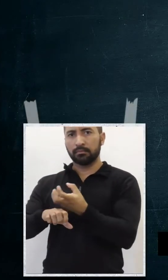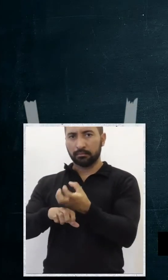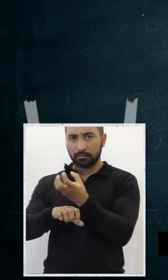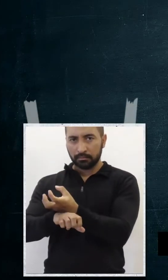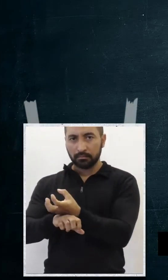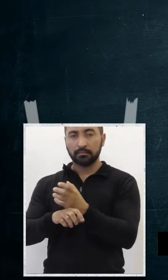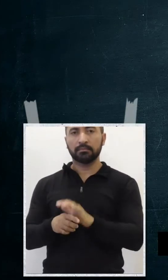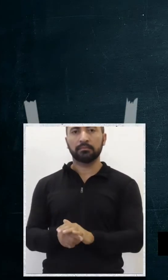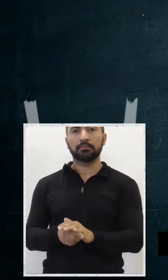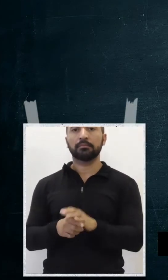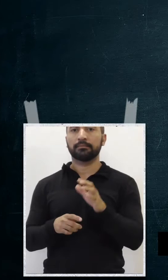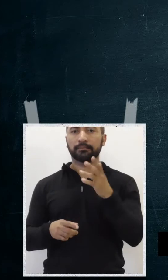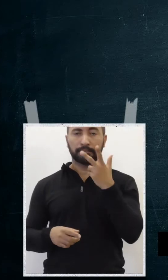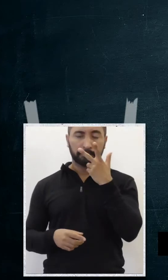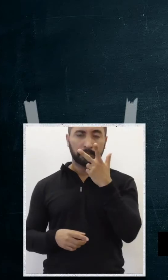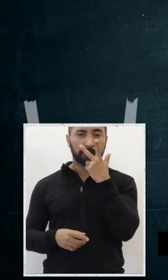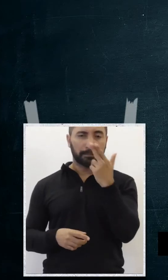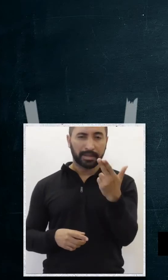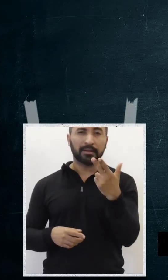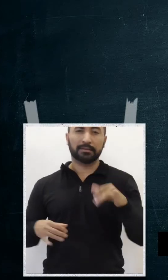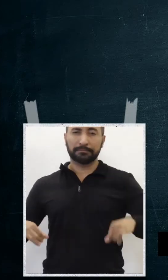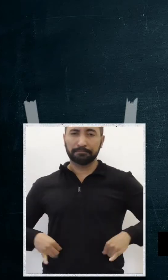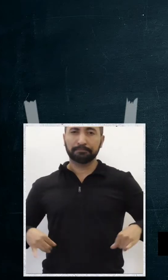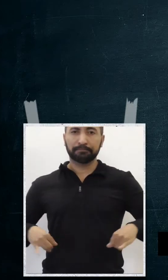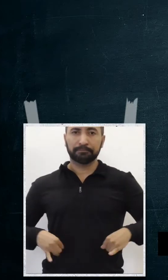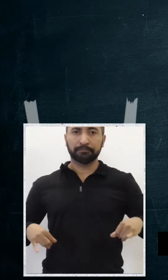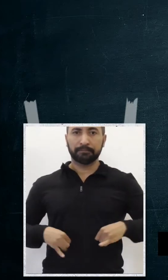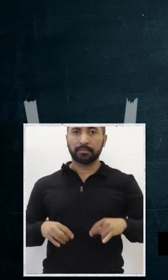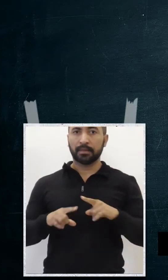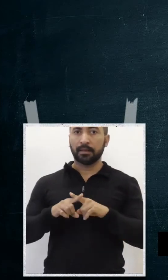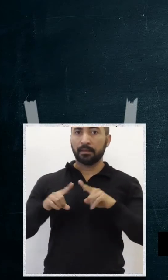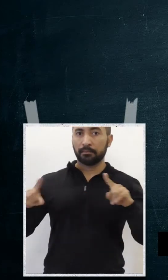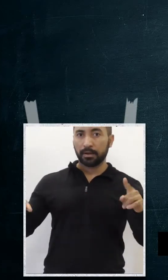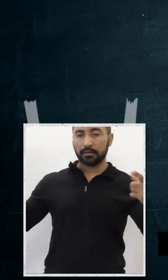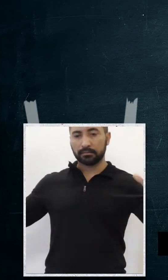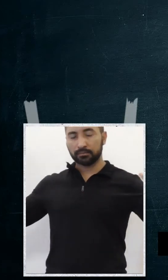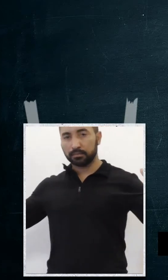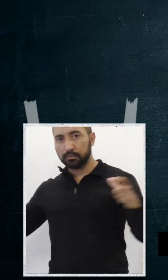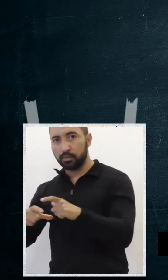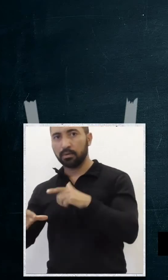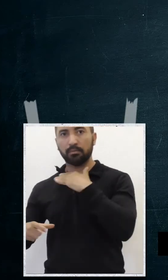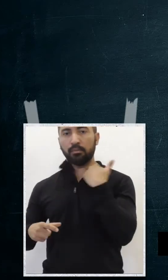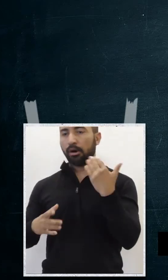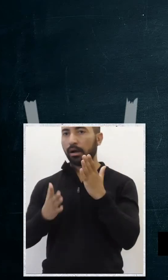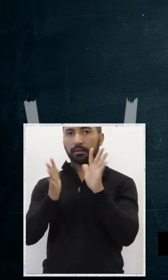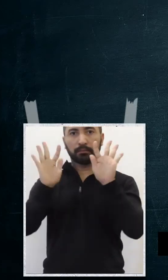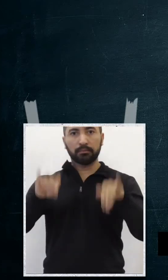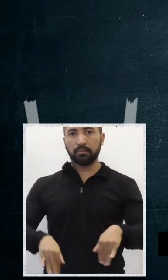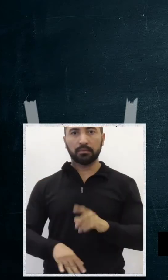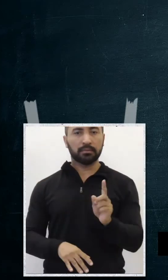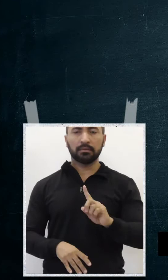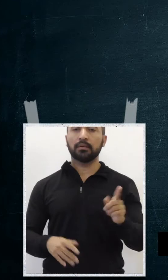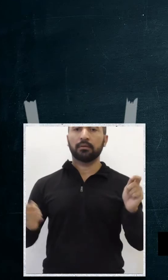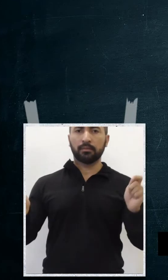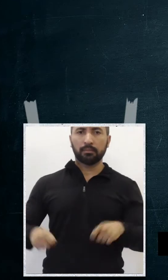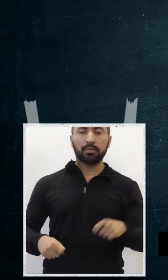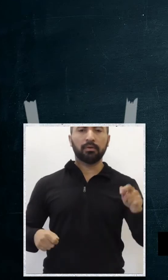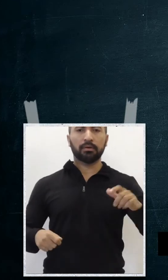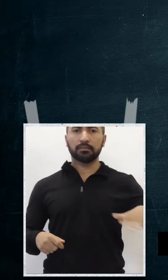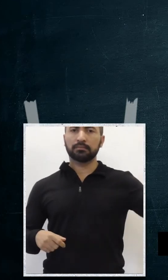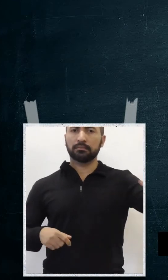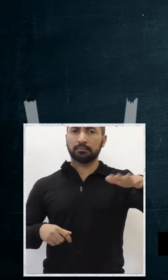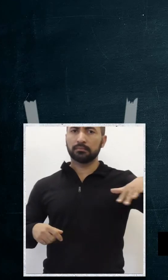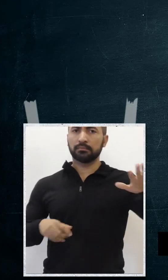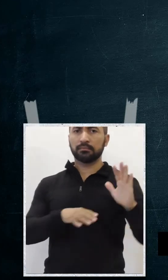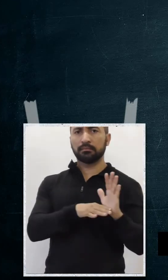O panorama parece fúnebre, porém a especie no está sentenciada a morte, e isso é o mais importante. Nós, por nuestros estudos, temos